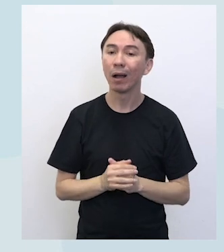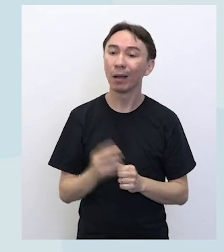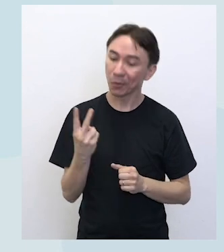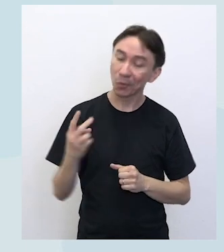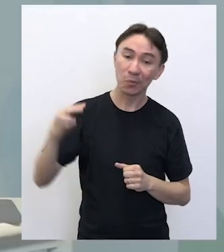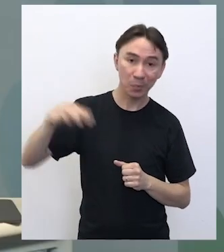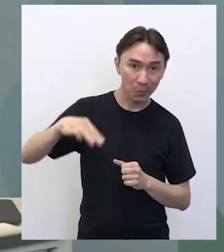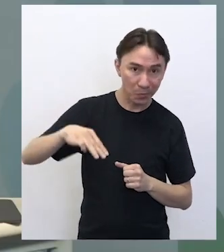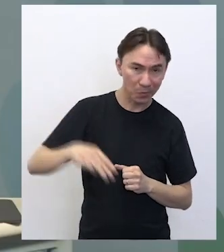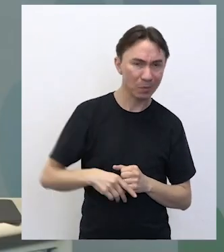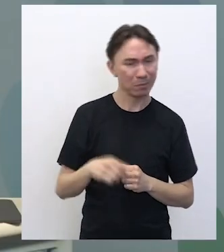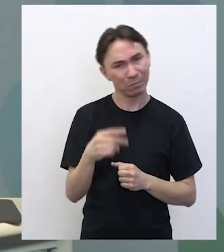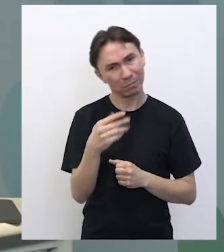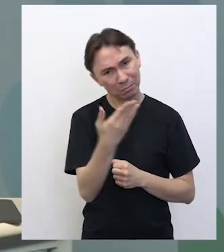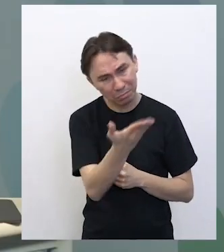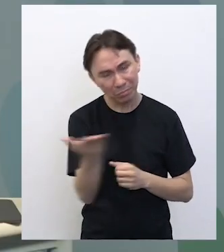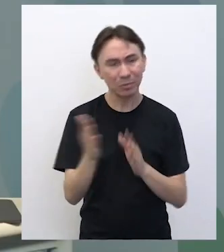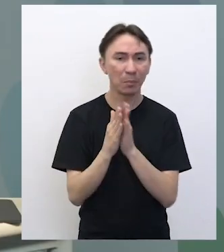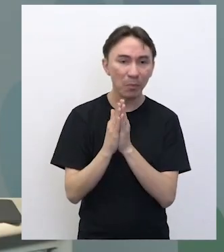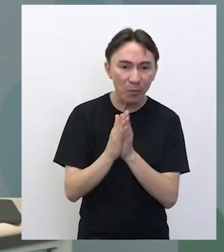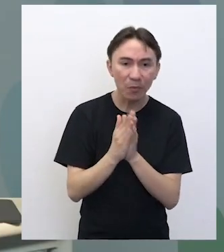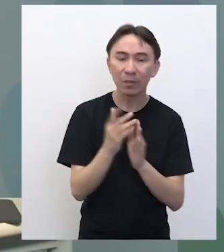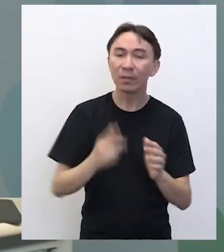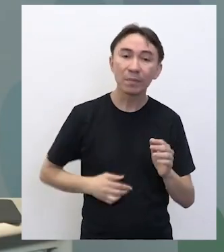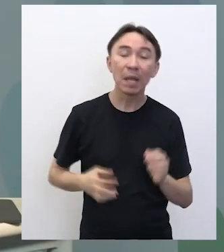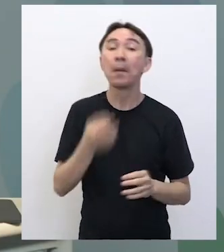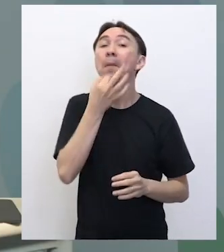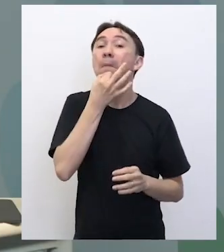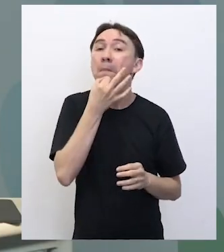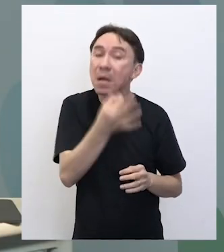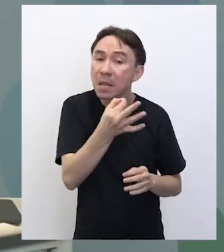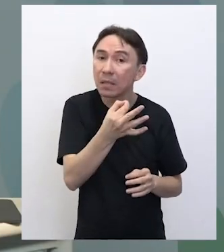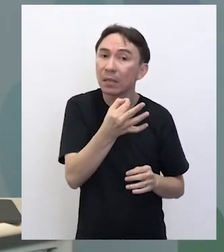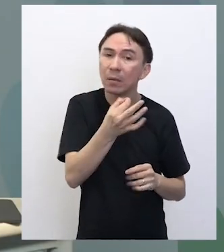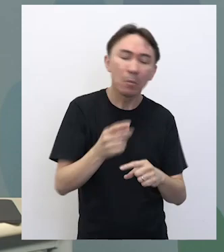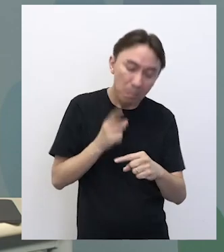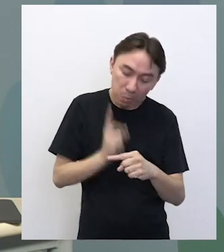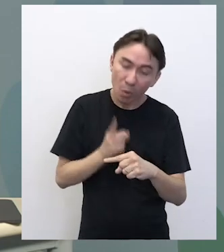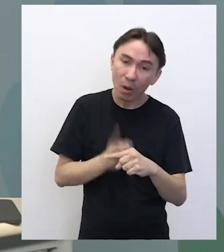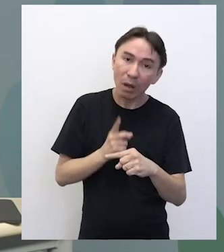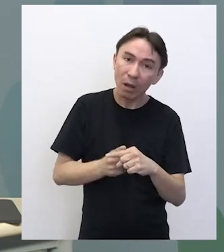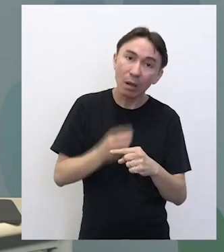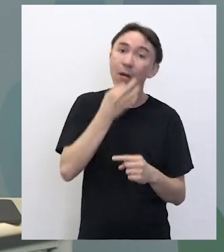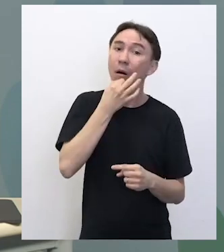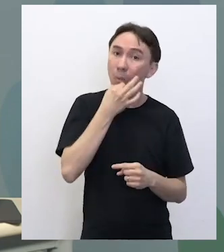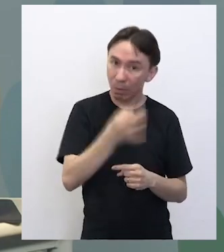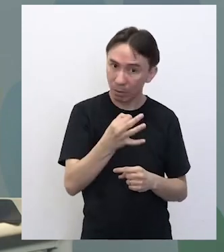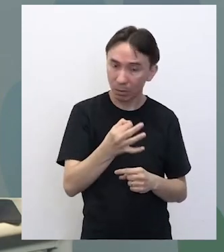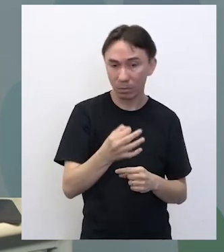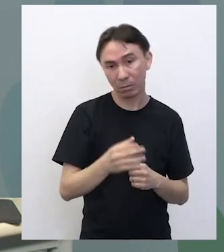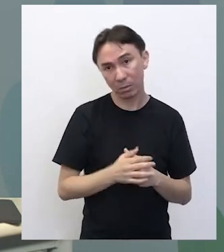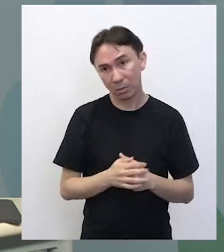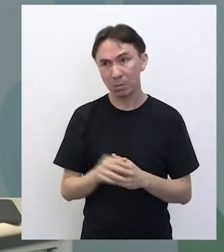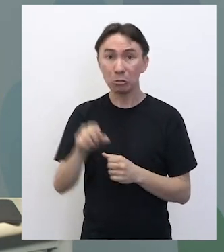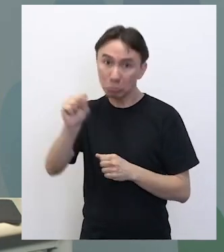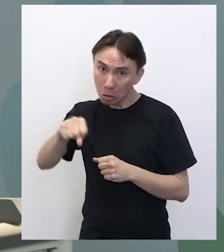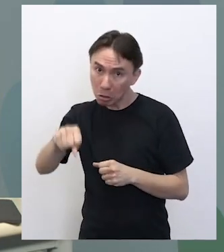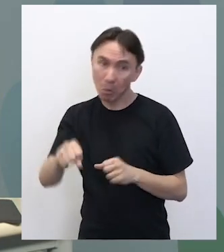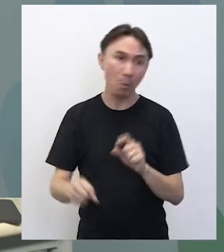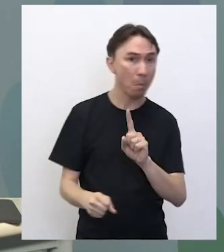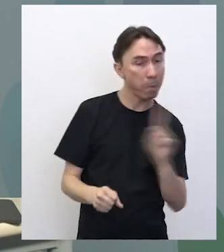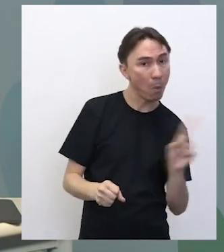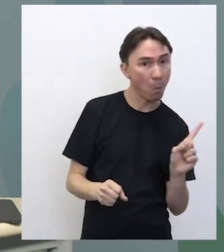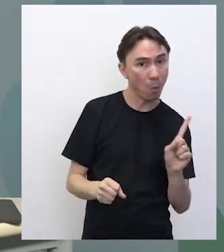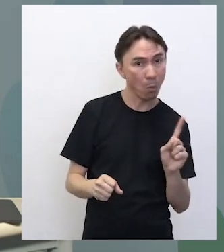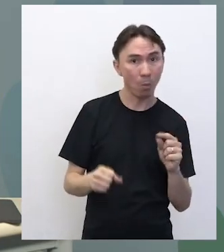vocês trouxessem, na medida do possível, argumentos para ancorar a resposta de vocês, seja ela sim ou seja